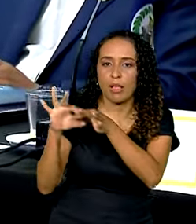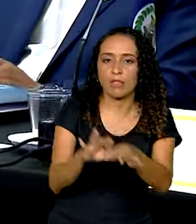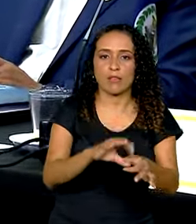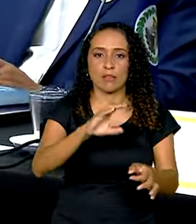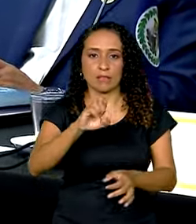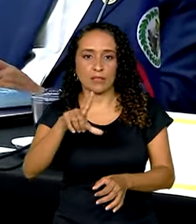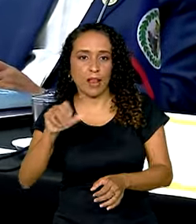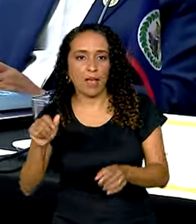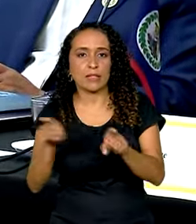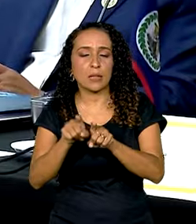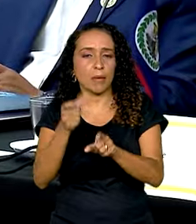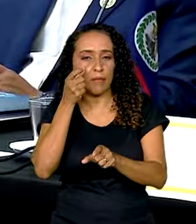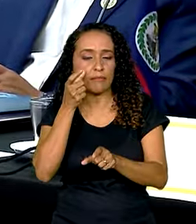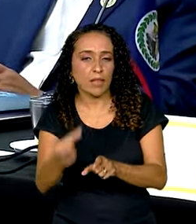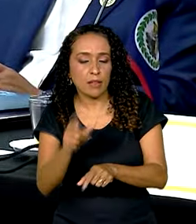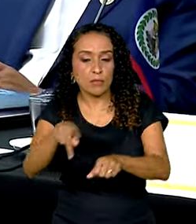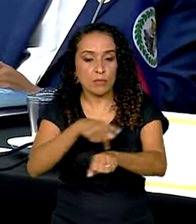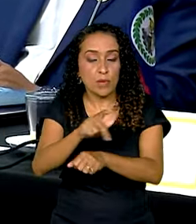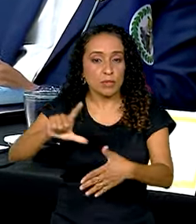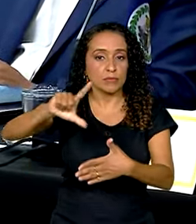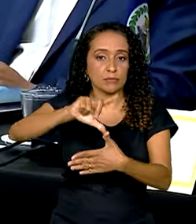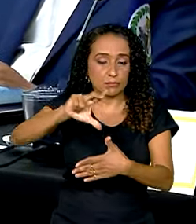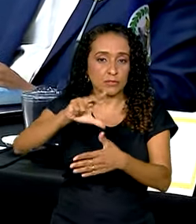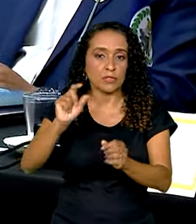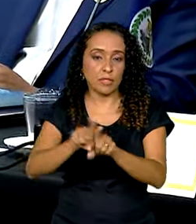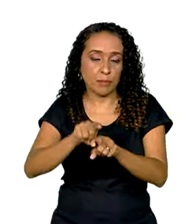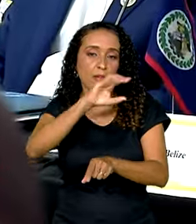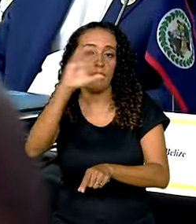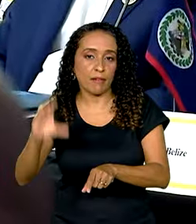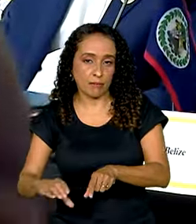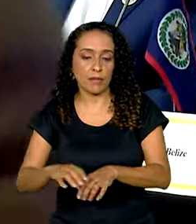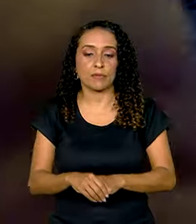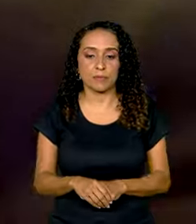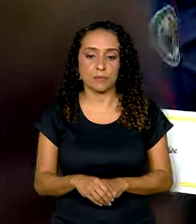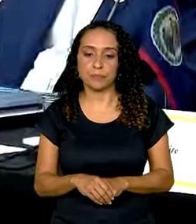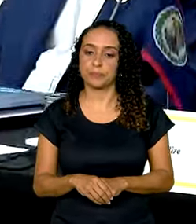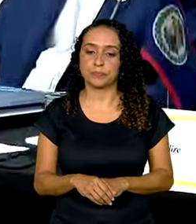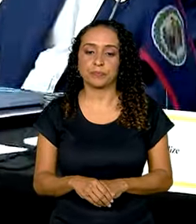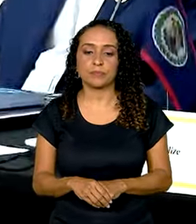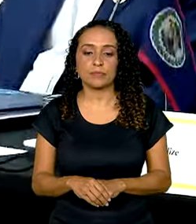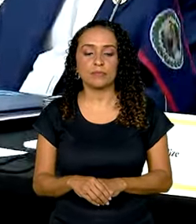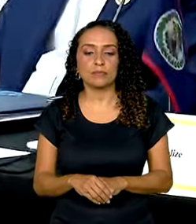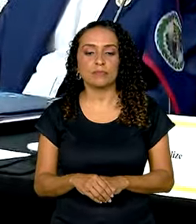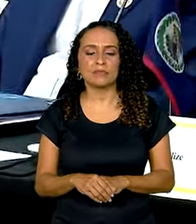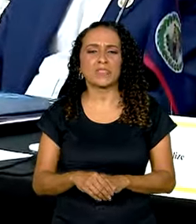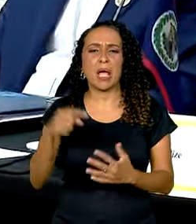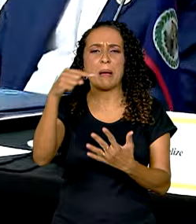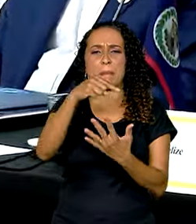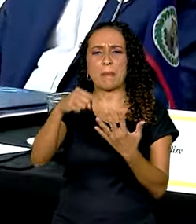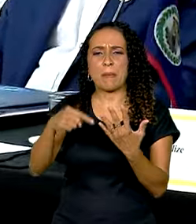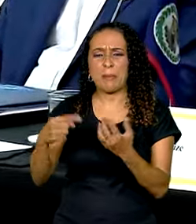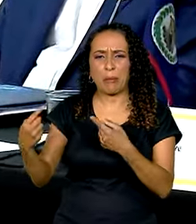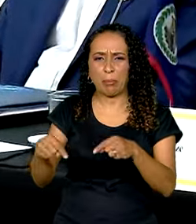CELAC em torno dos interesses dos países latino-americanos e caribenhos. No mundo em que tantos conflitos